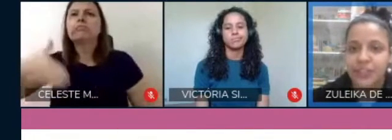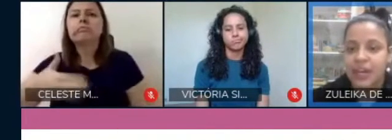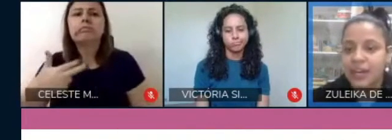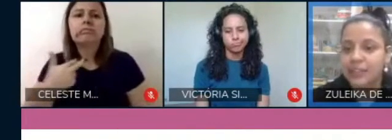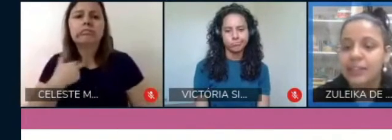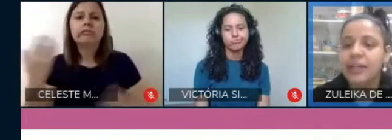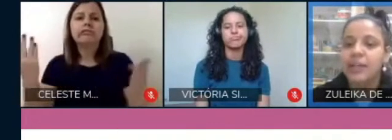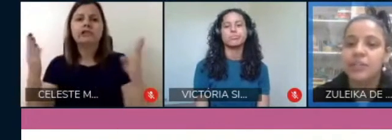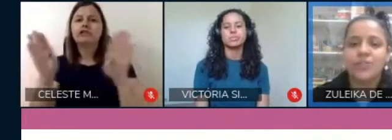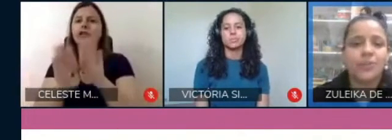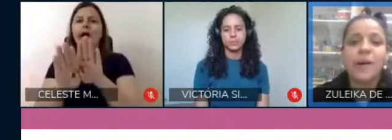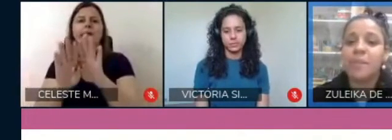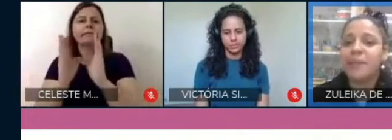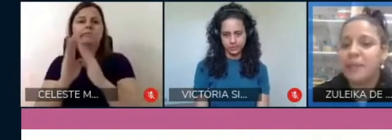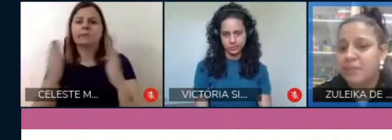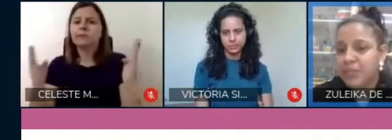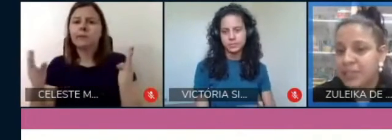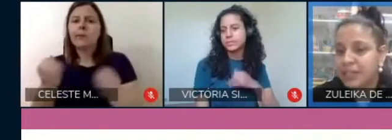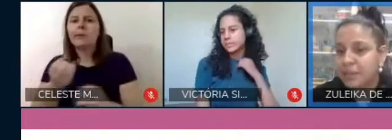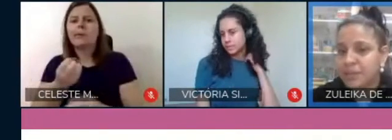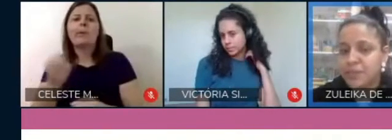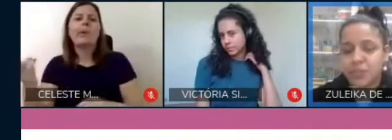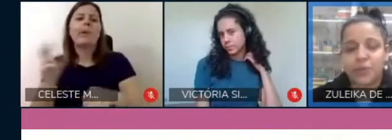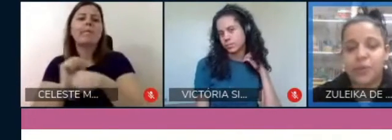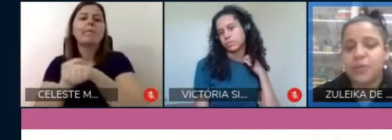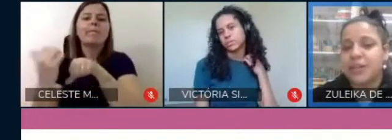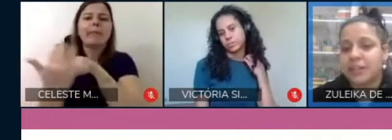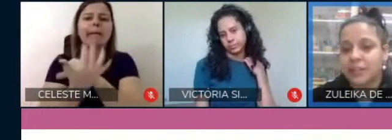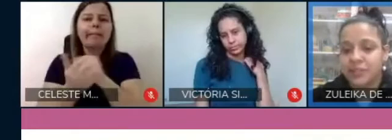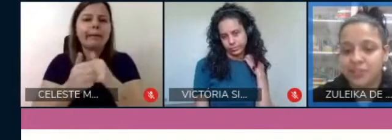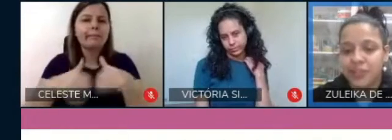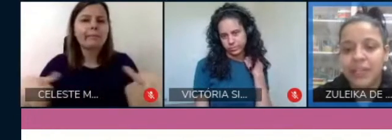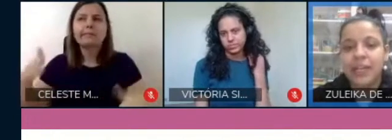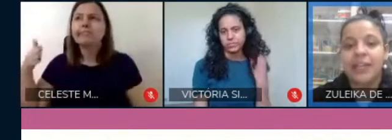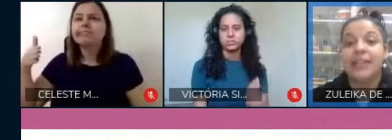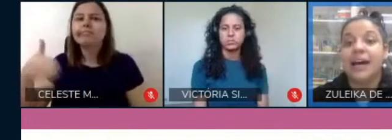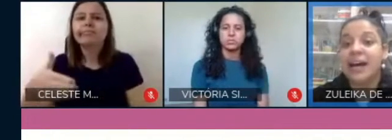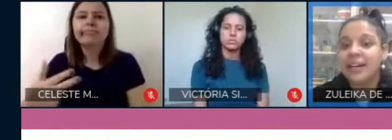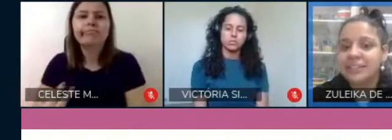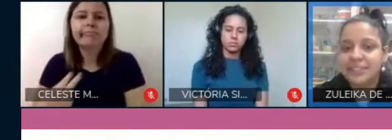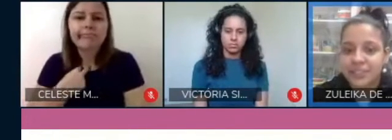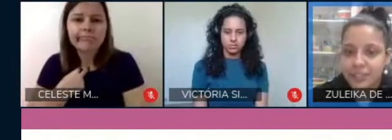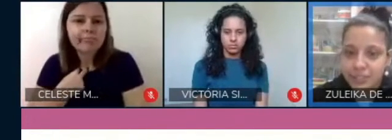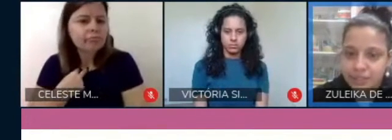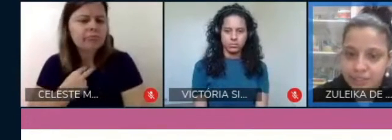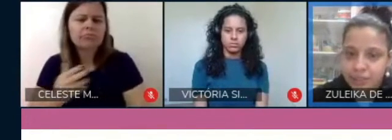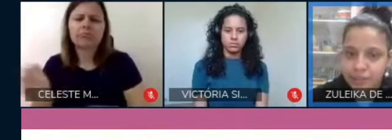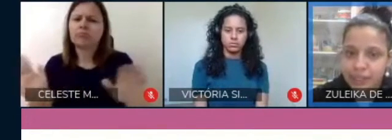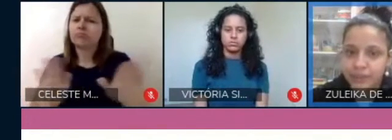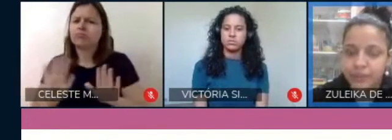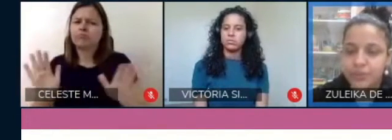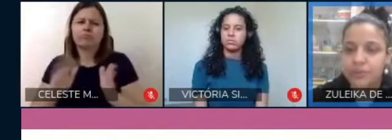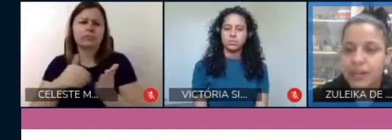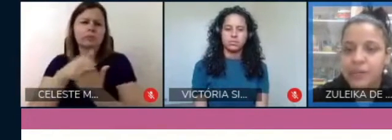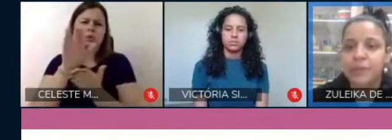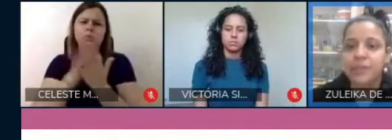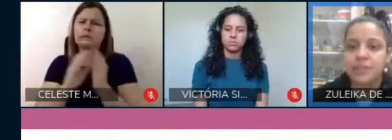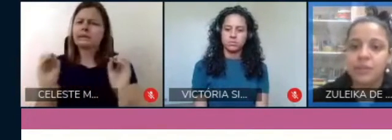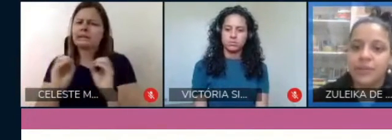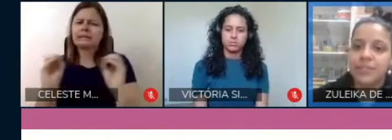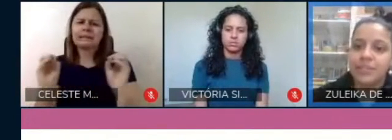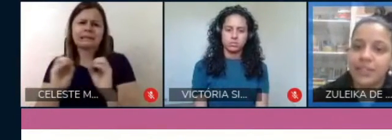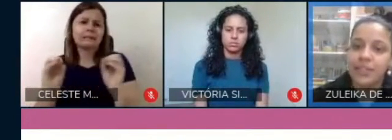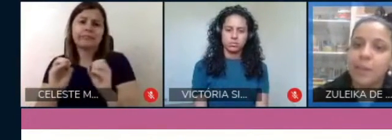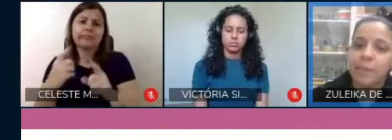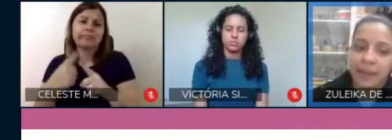biblioteca está fechada, estourou a pandemia, a pessoa não consegue devolver, Nada disso vai ser cobrado do usuário,